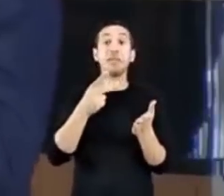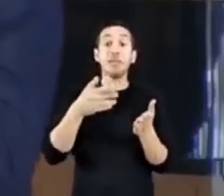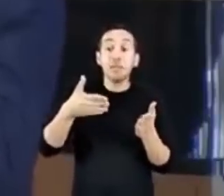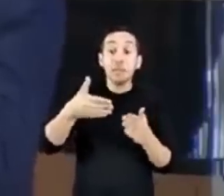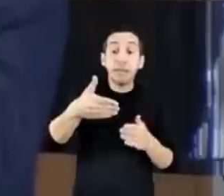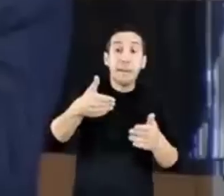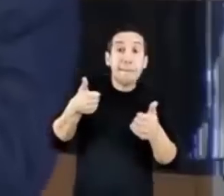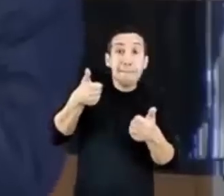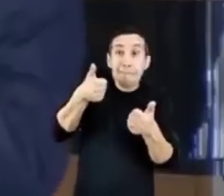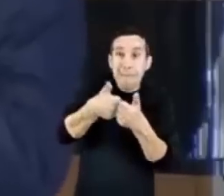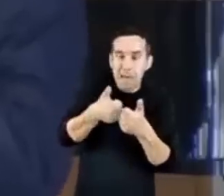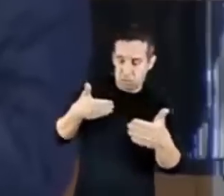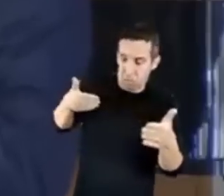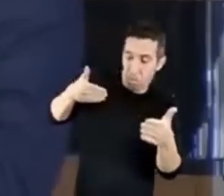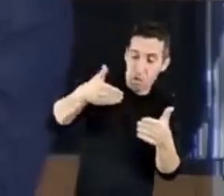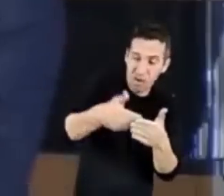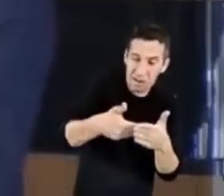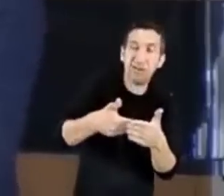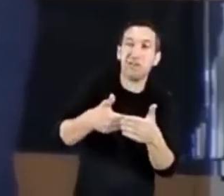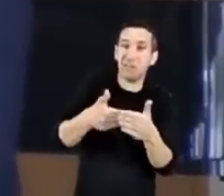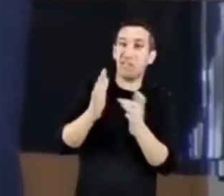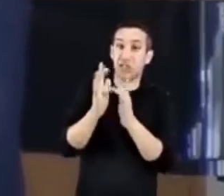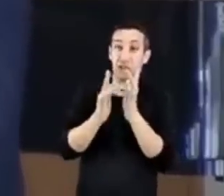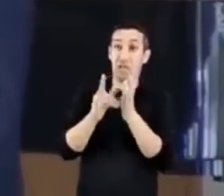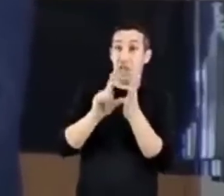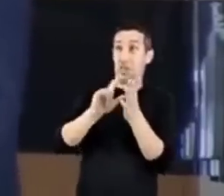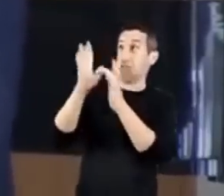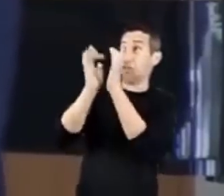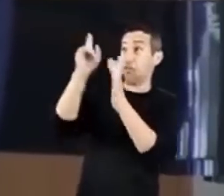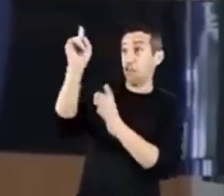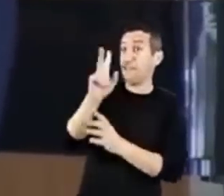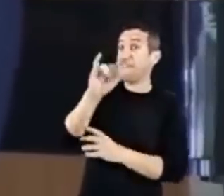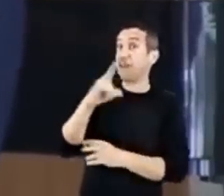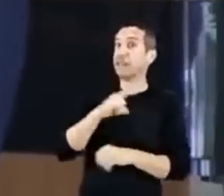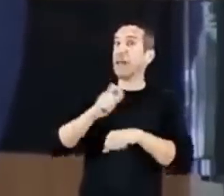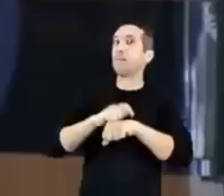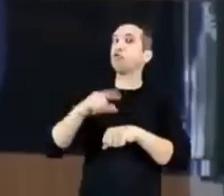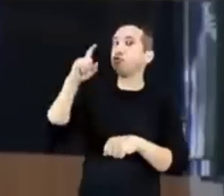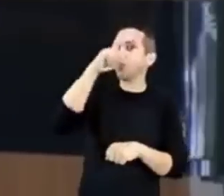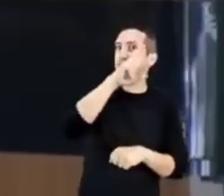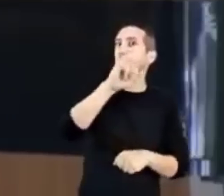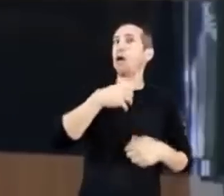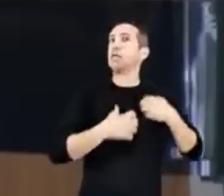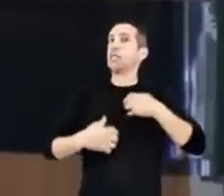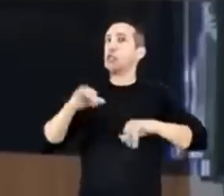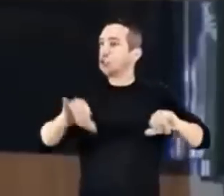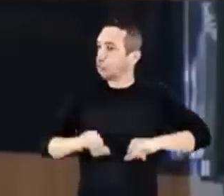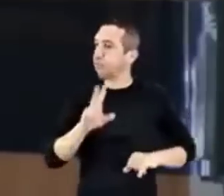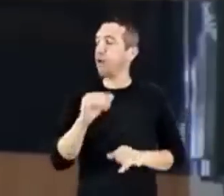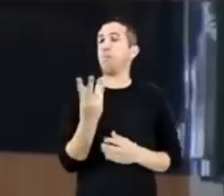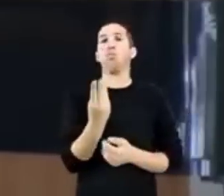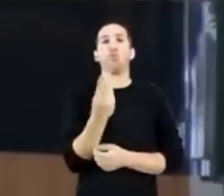sobrevirão tempos difíceis e se você leu o capítulo 3 todo vai ver que é aqui tem uma lista parcial